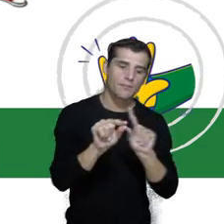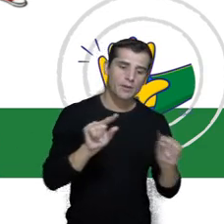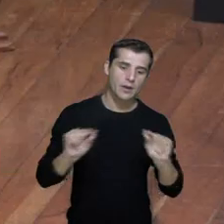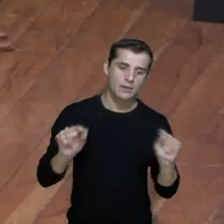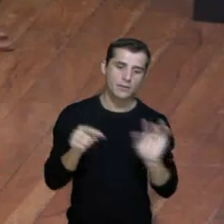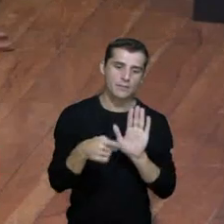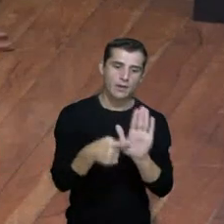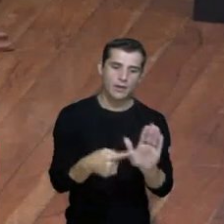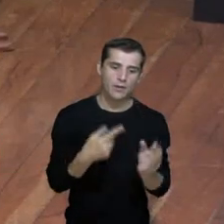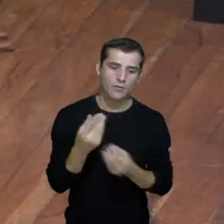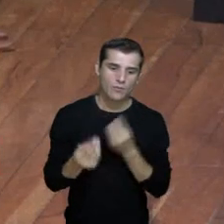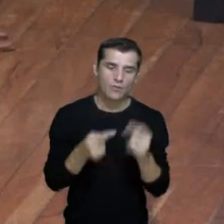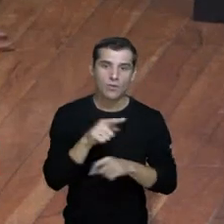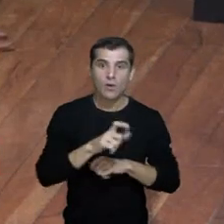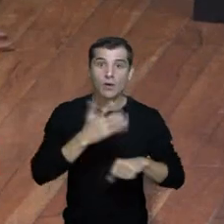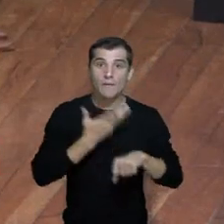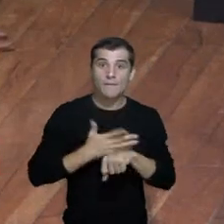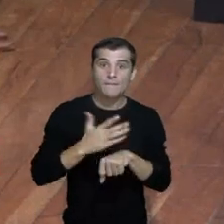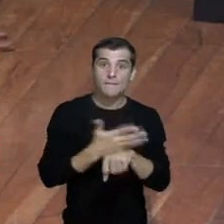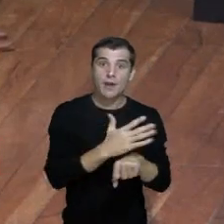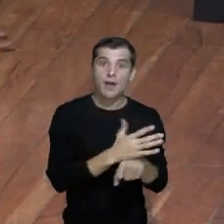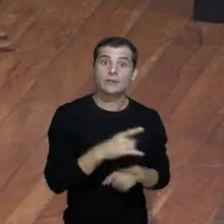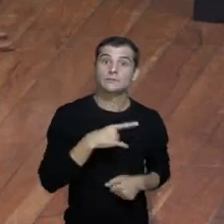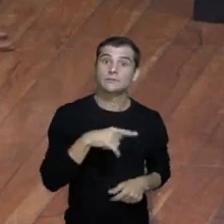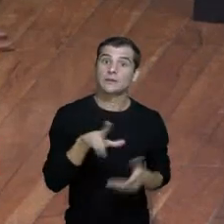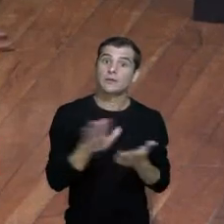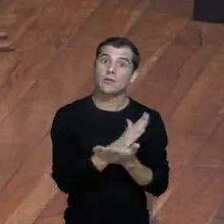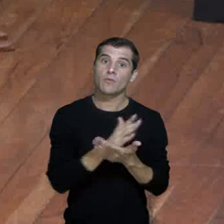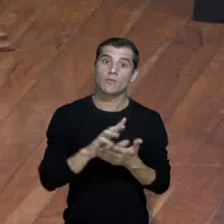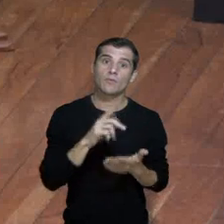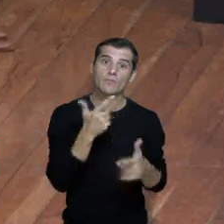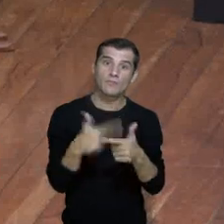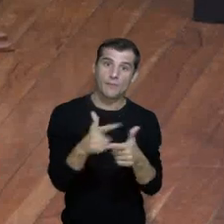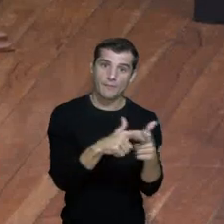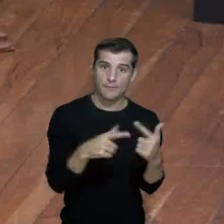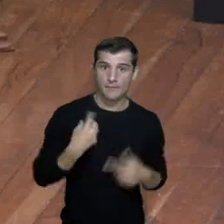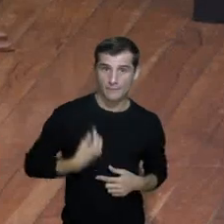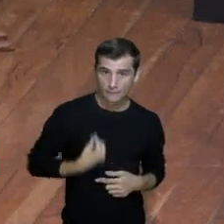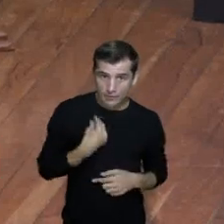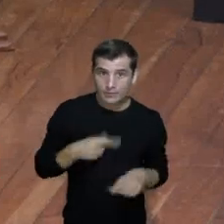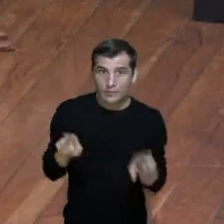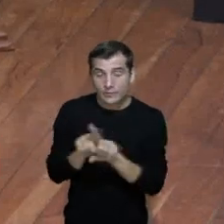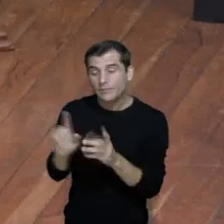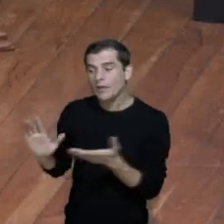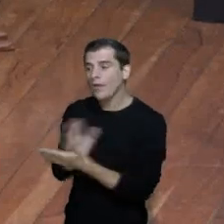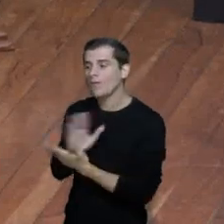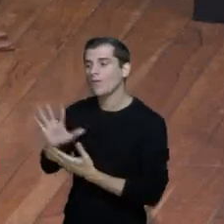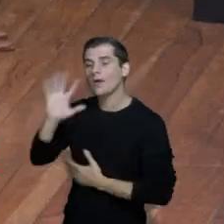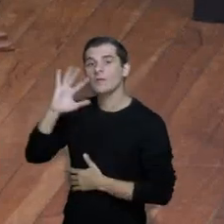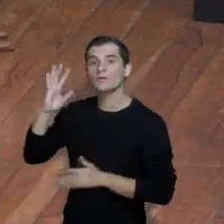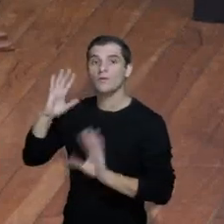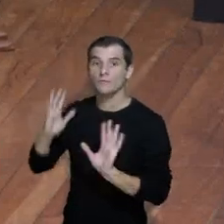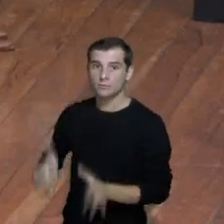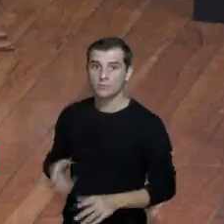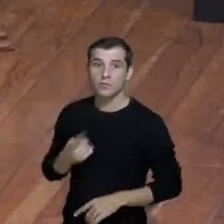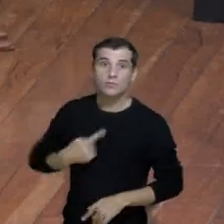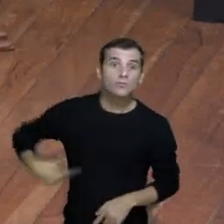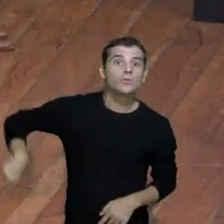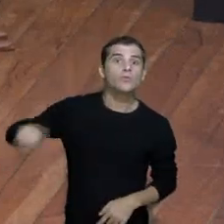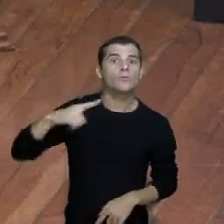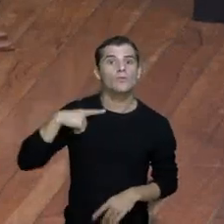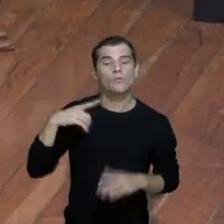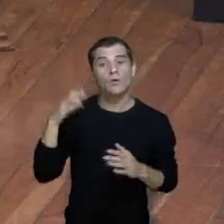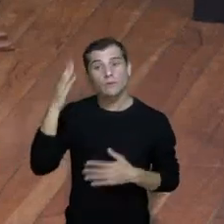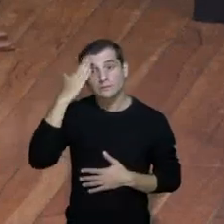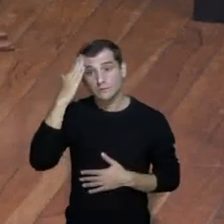existiram e problemas foram solucionados então a gente a gente tem o caminho não não tá tudo perdido a gente sabe adaptando a